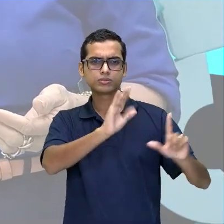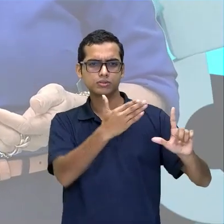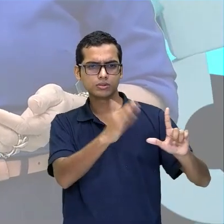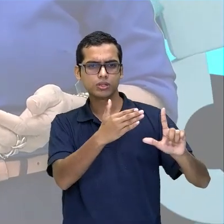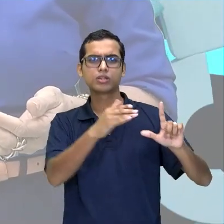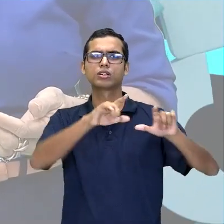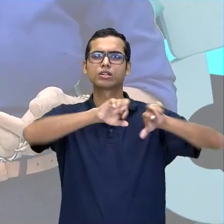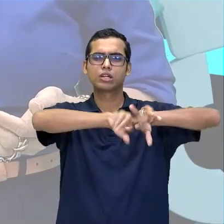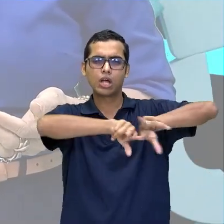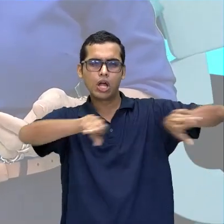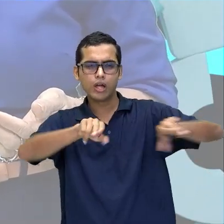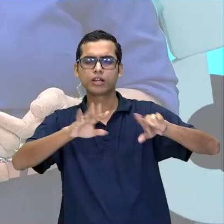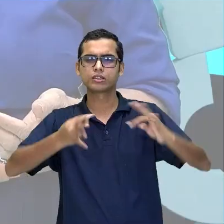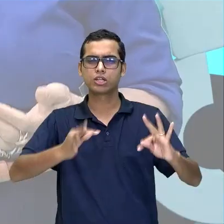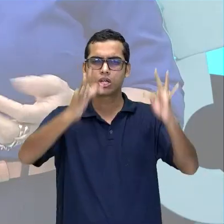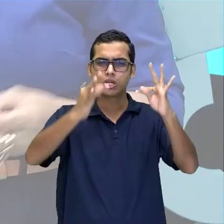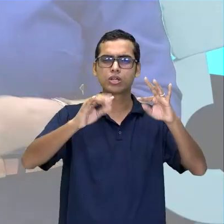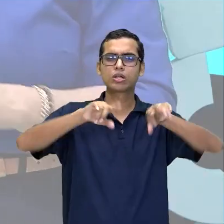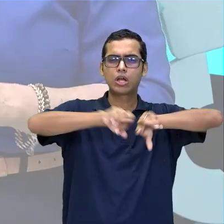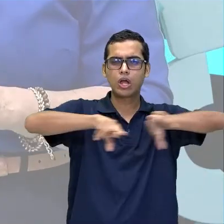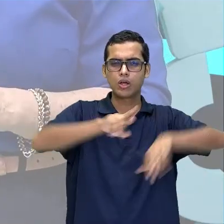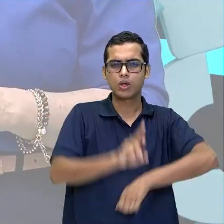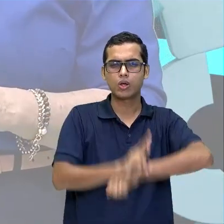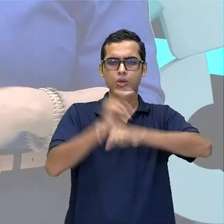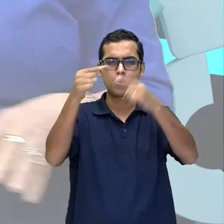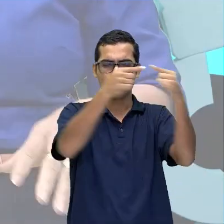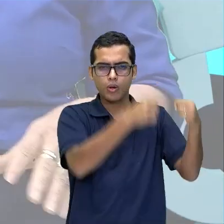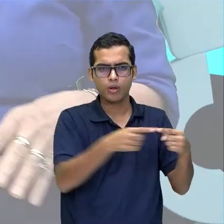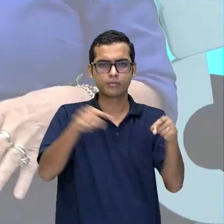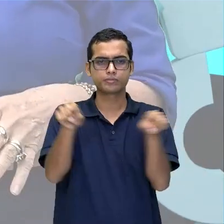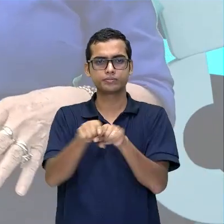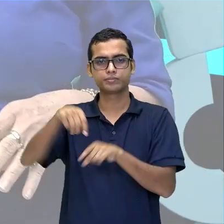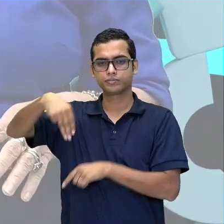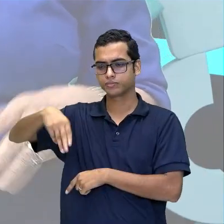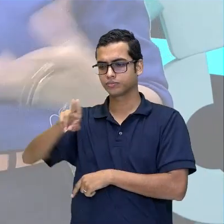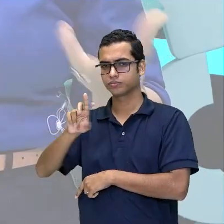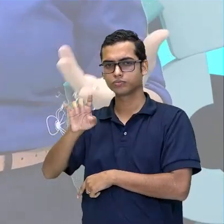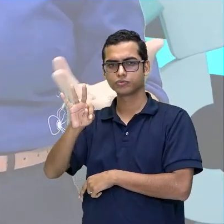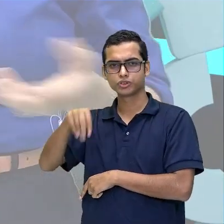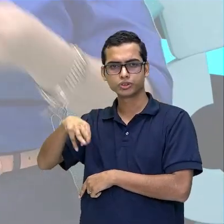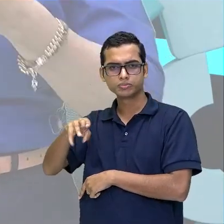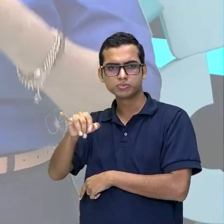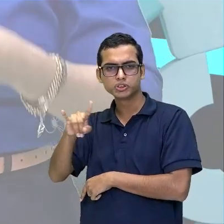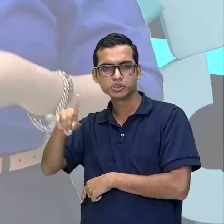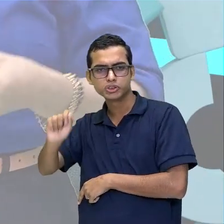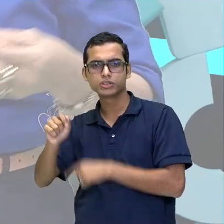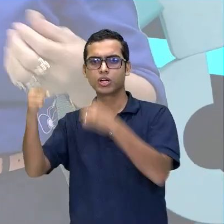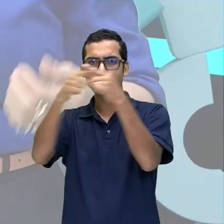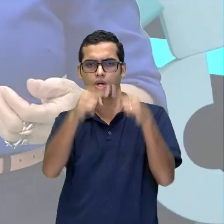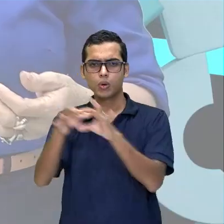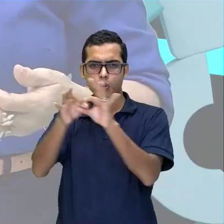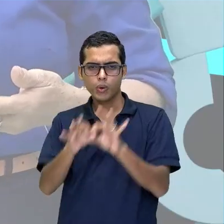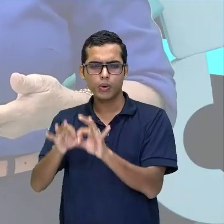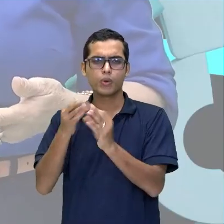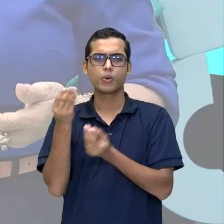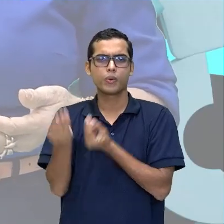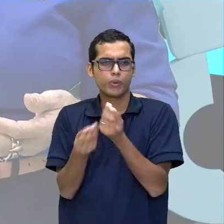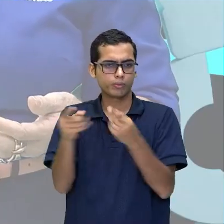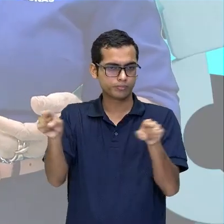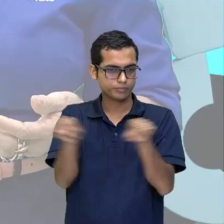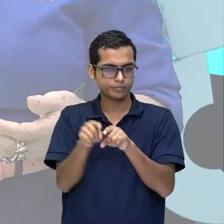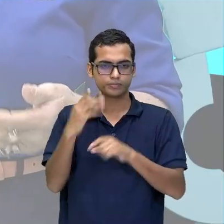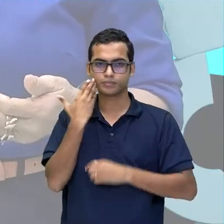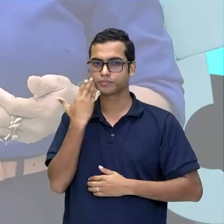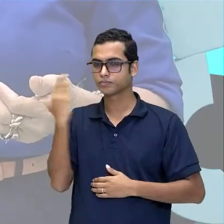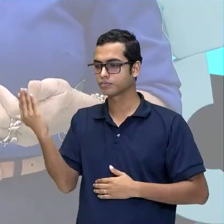mais interatividade e navegação. Exemplo de multimídia. Um vídeo educativo que vai combinar texto,